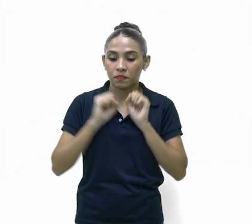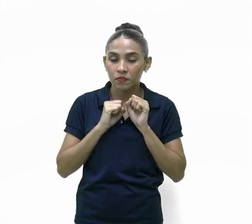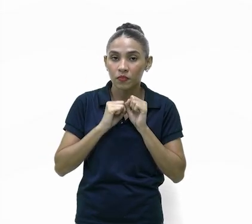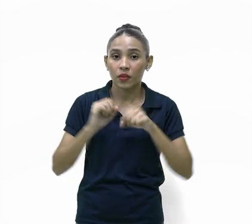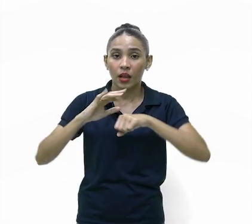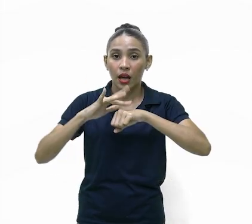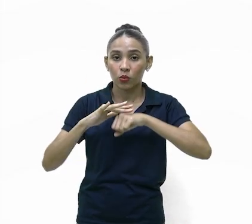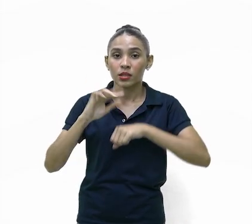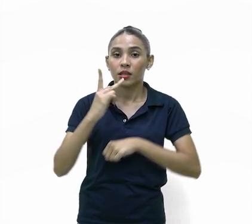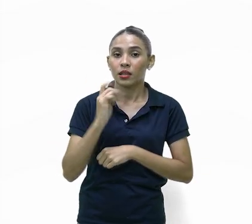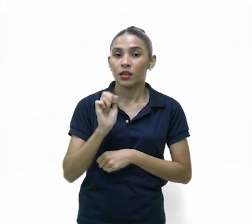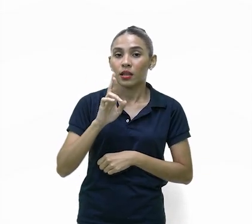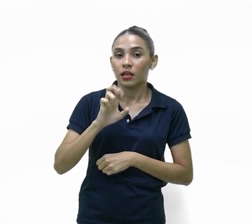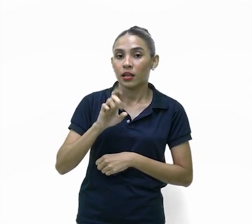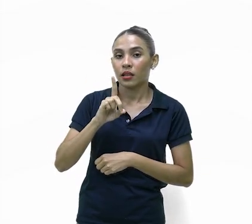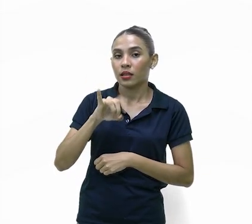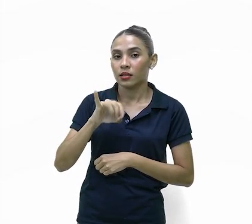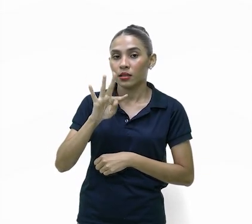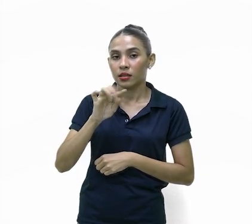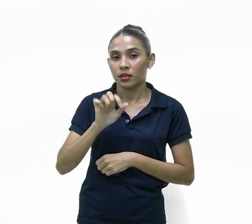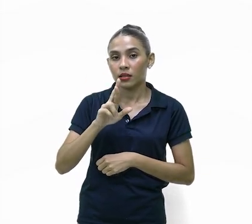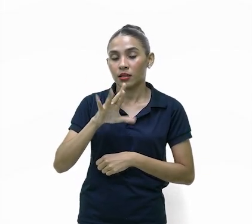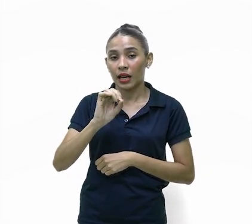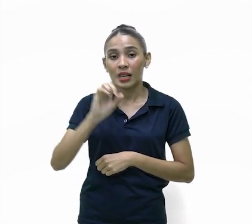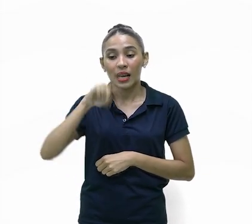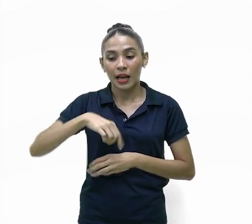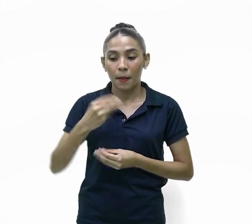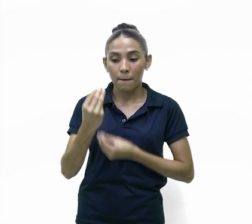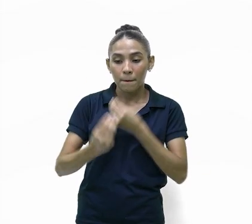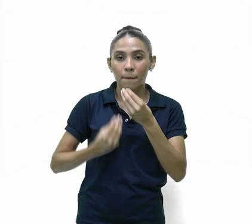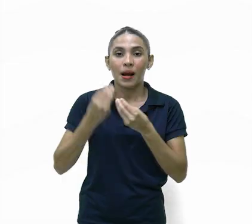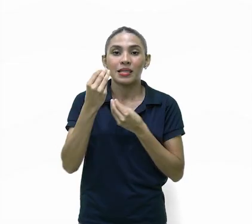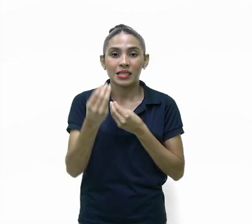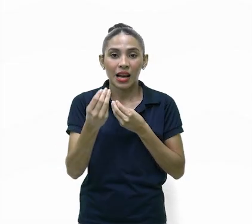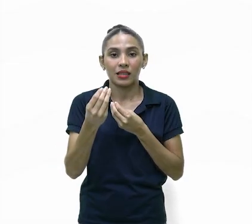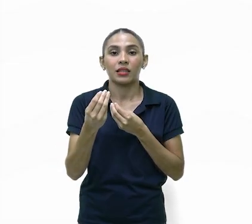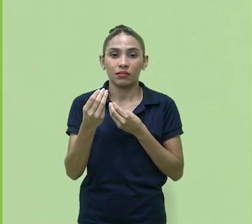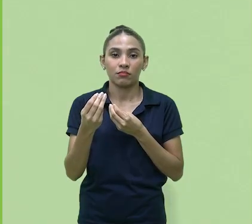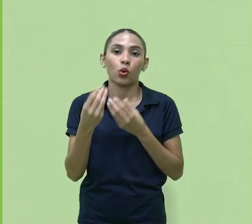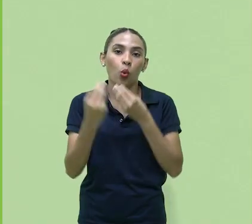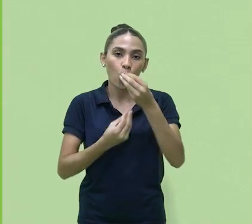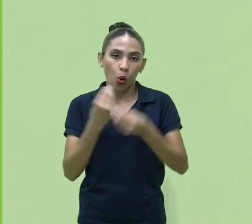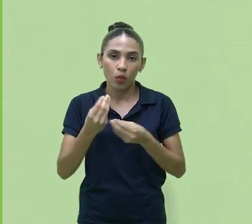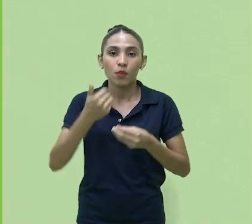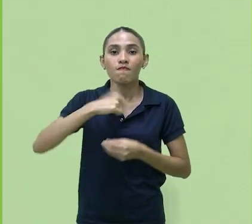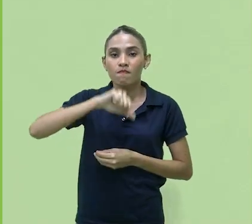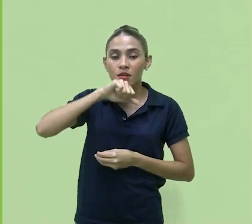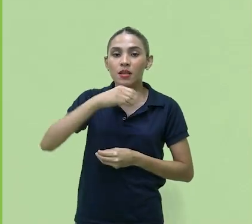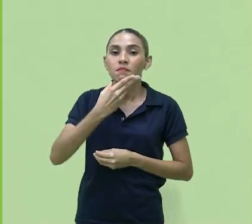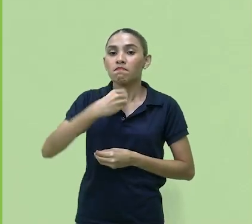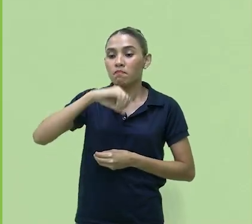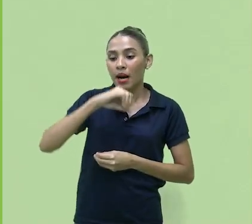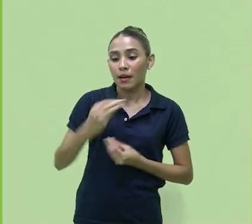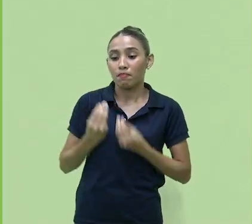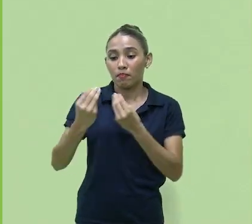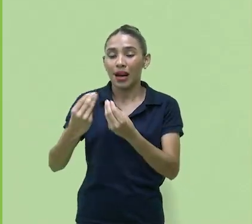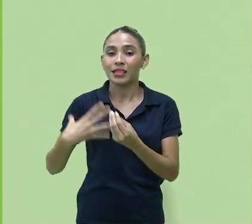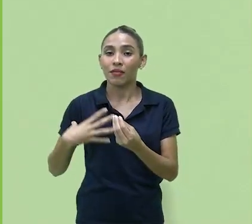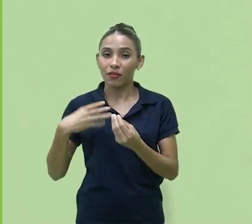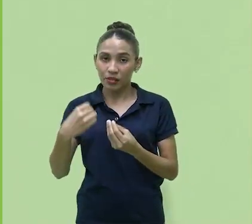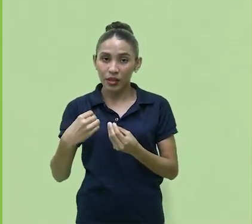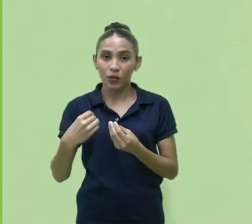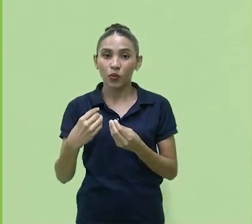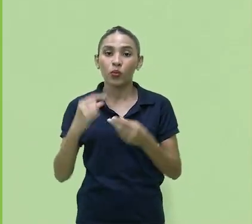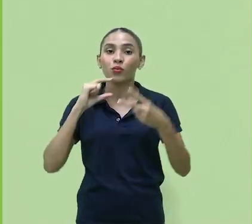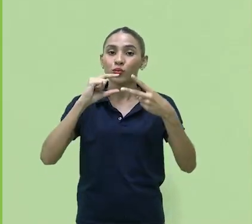as doenças hereditárias elas são passadas de pais para filhos através dos genes, ok? Entendido aí a diferença